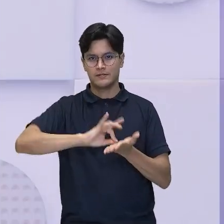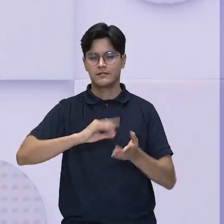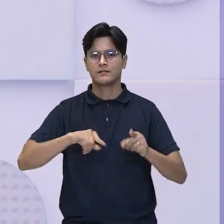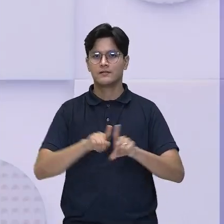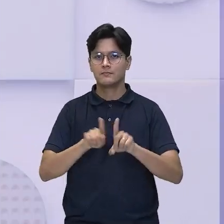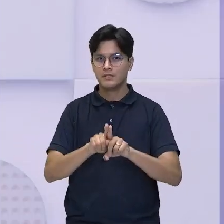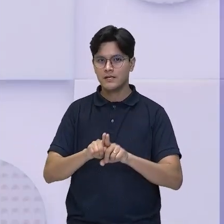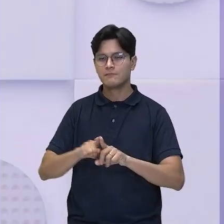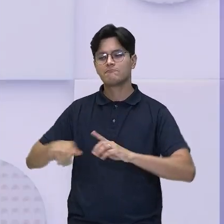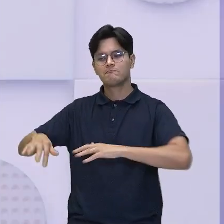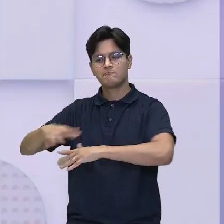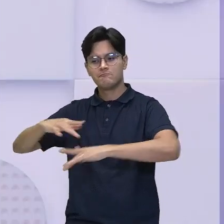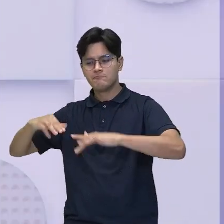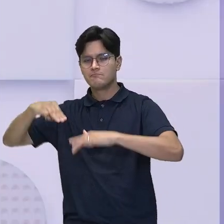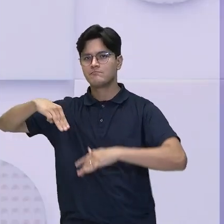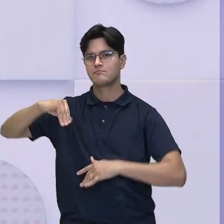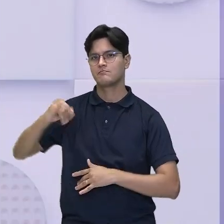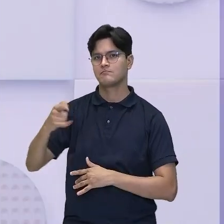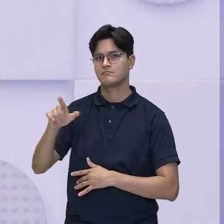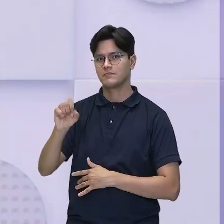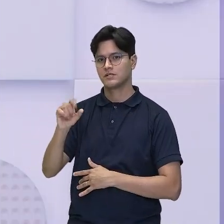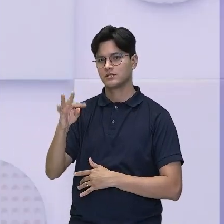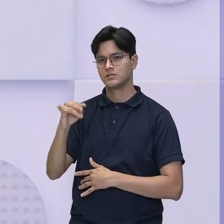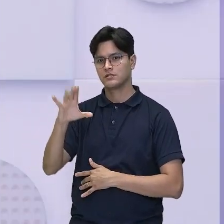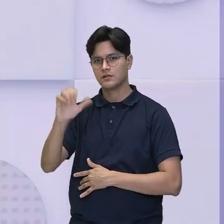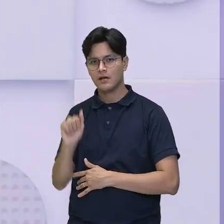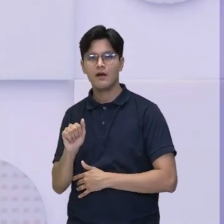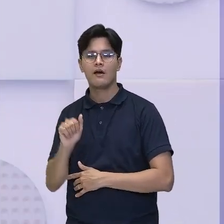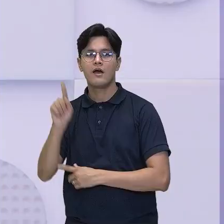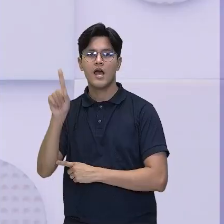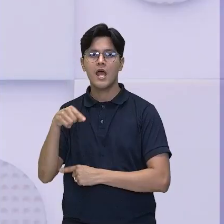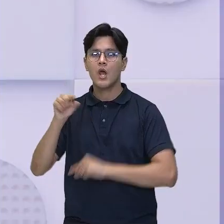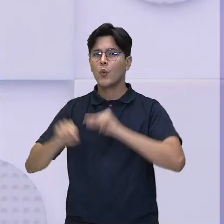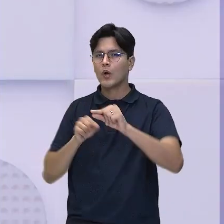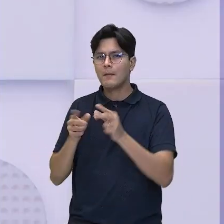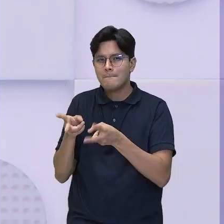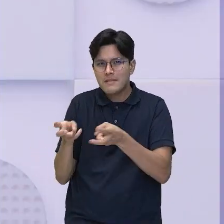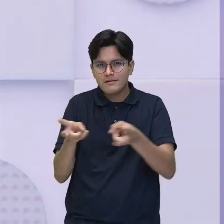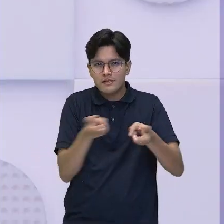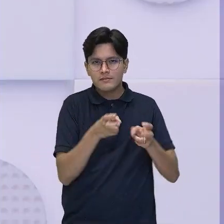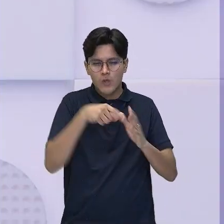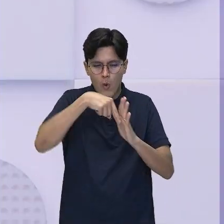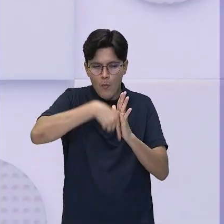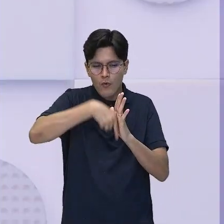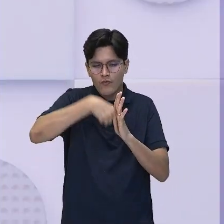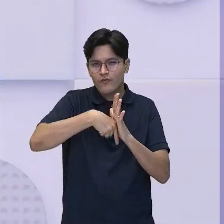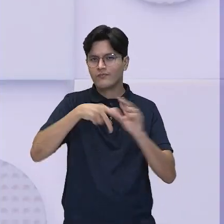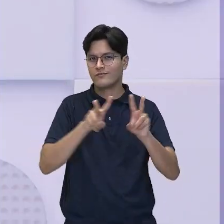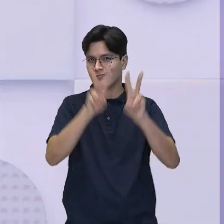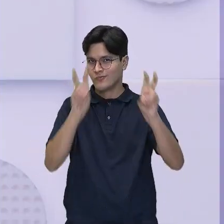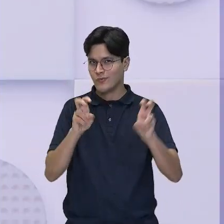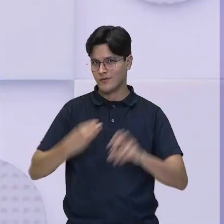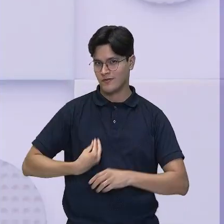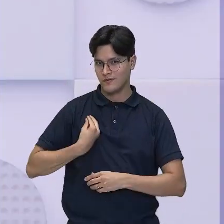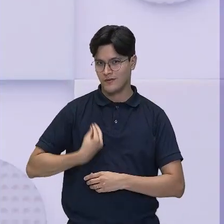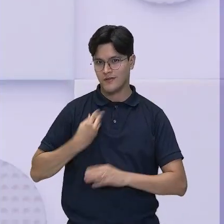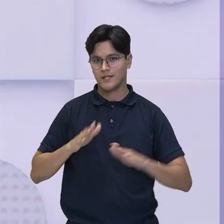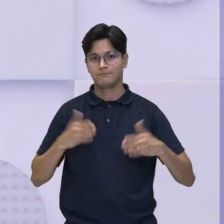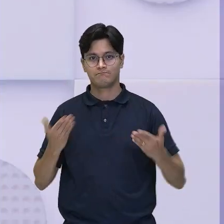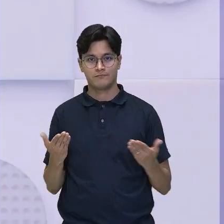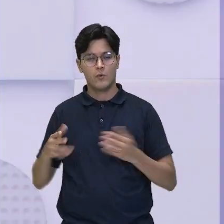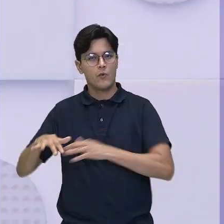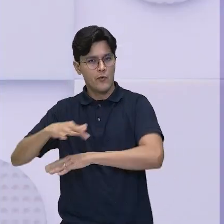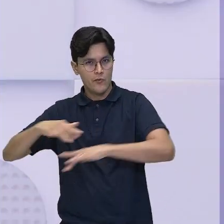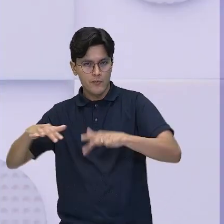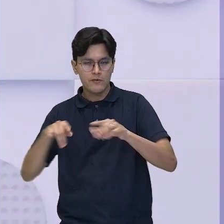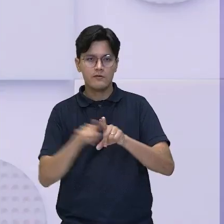como essa percepção aprofundada acerca da vida. Então, tanto mística quanto espiritualidade são